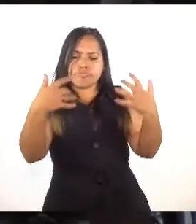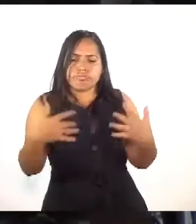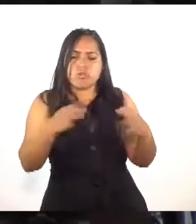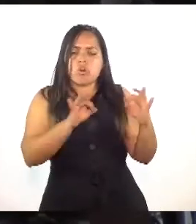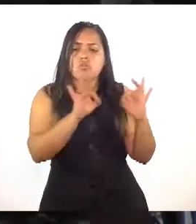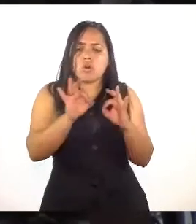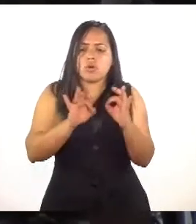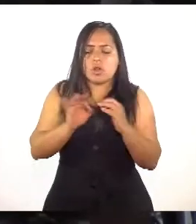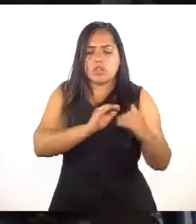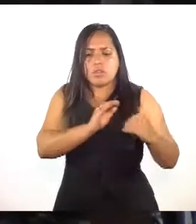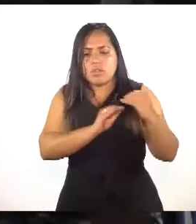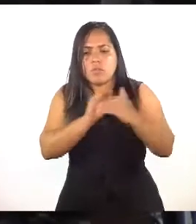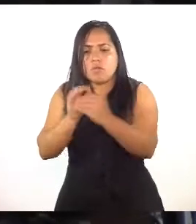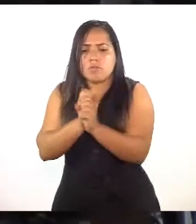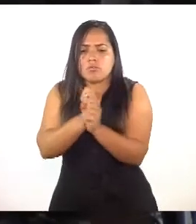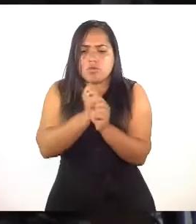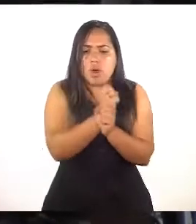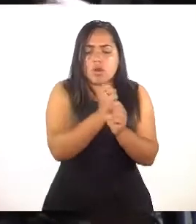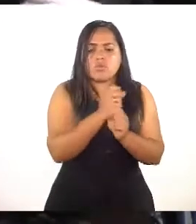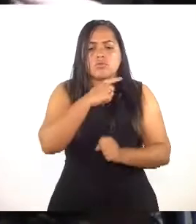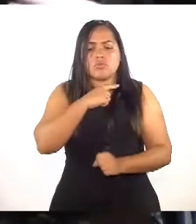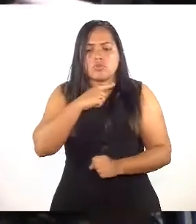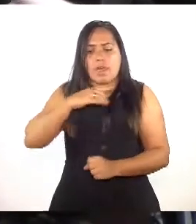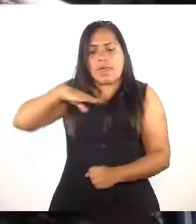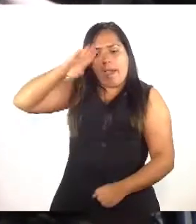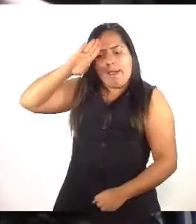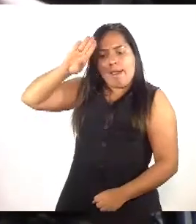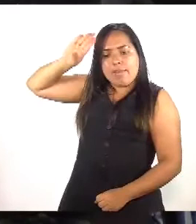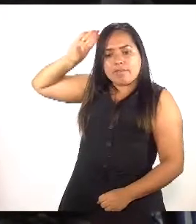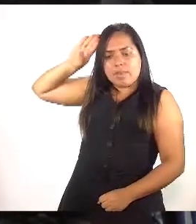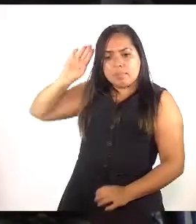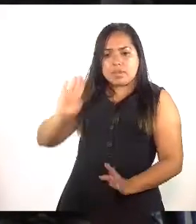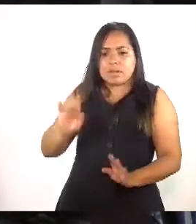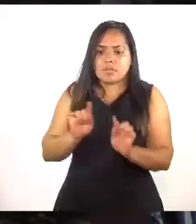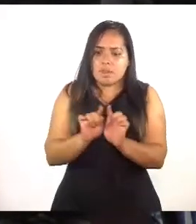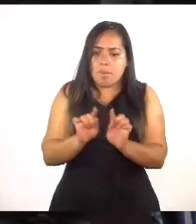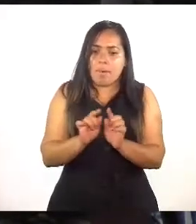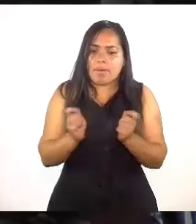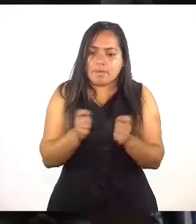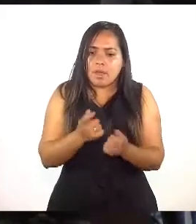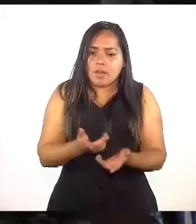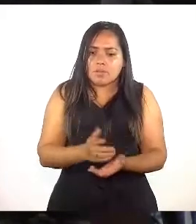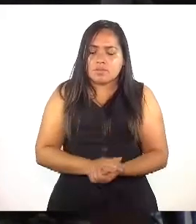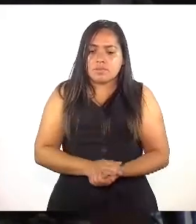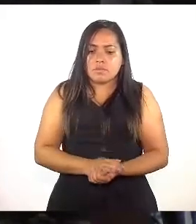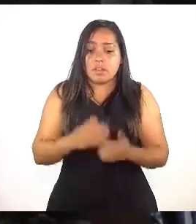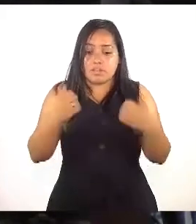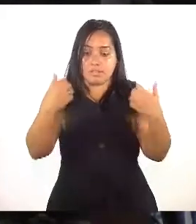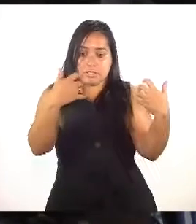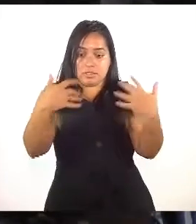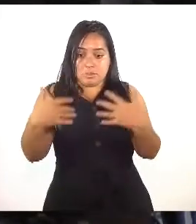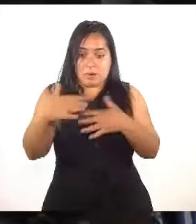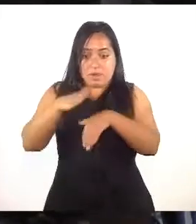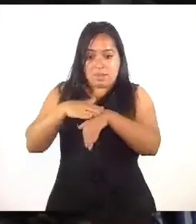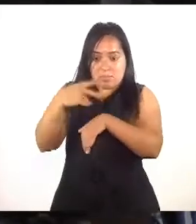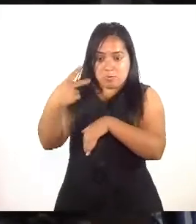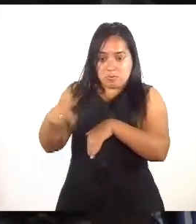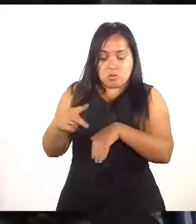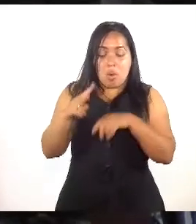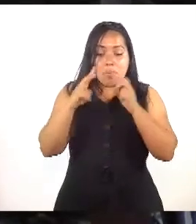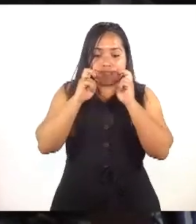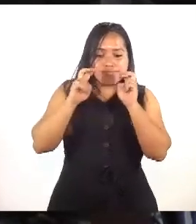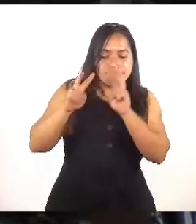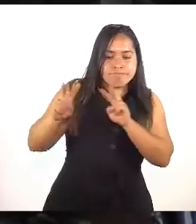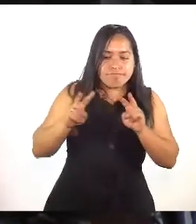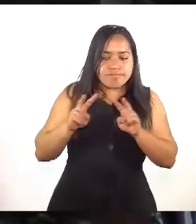projetos desenvolvidos ao longo da sua vida acadêmica e profissional, para a gente, de início,